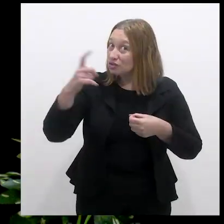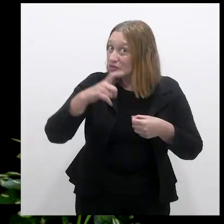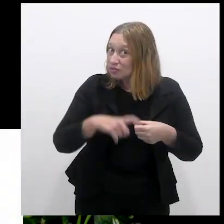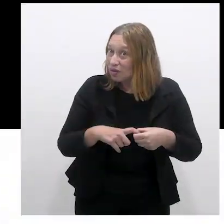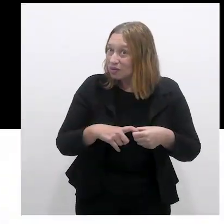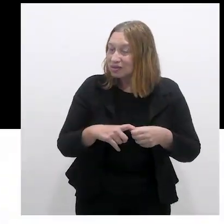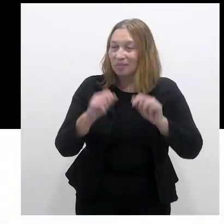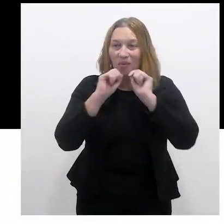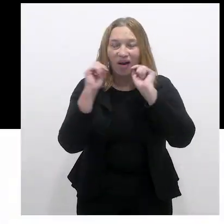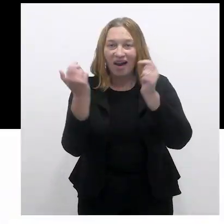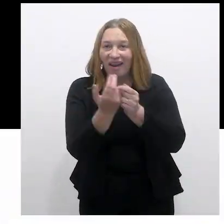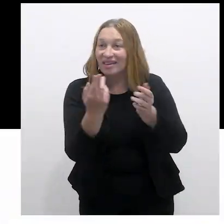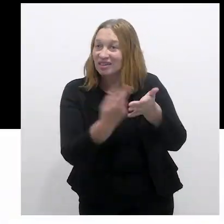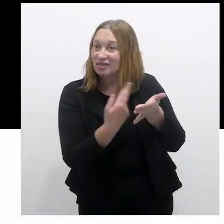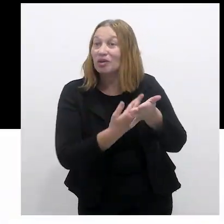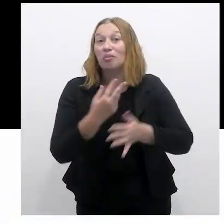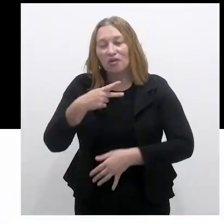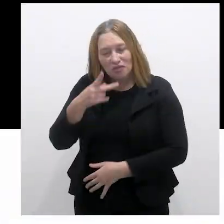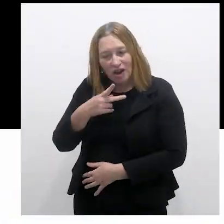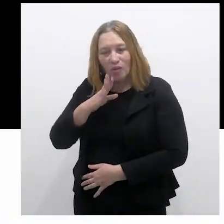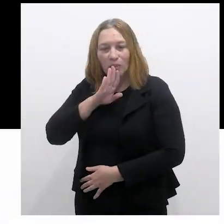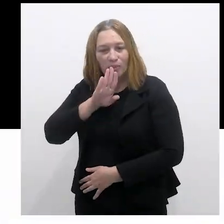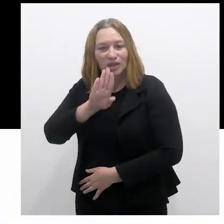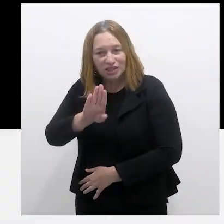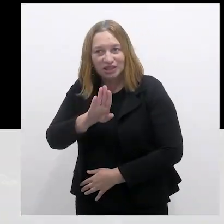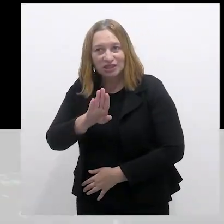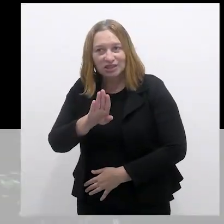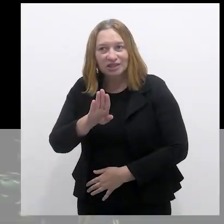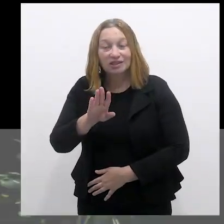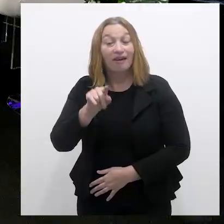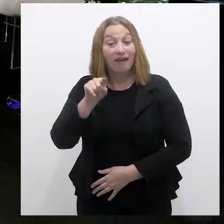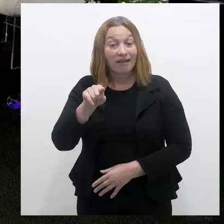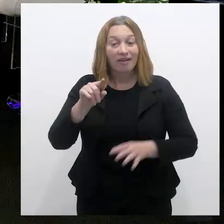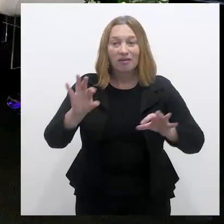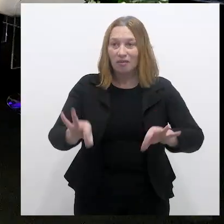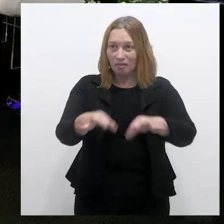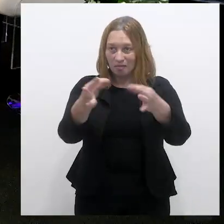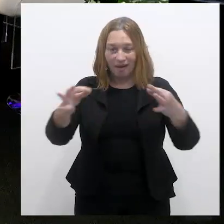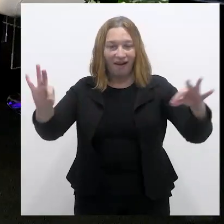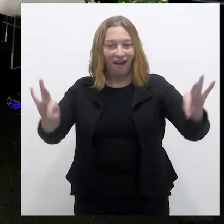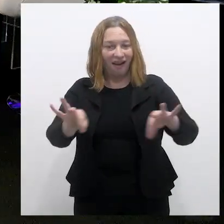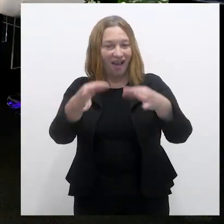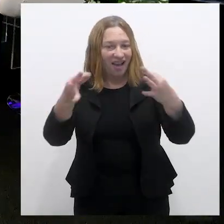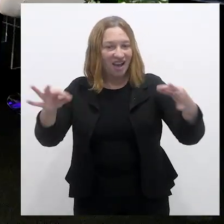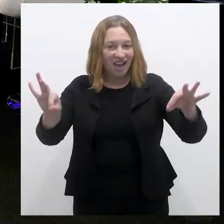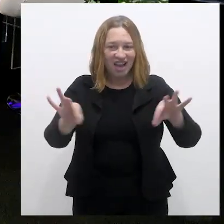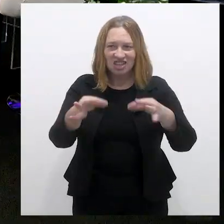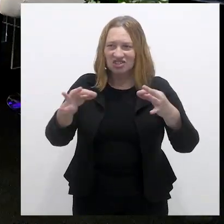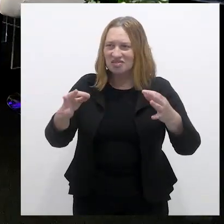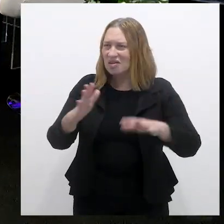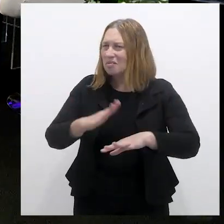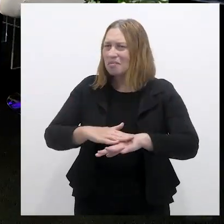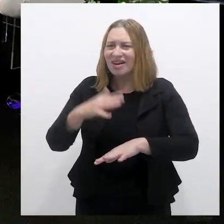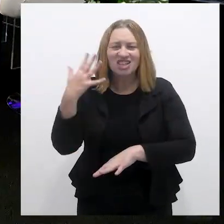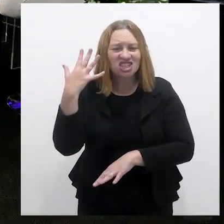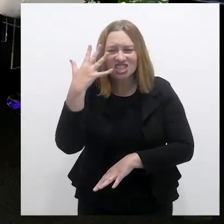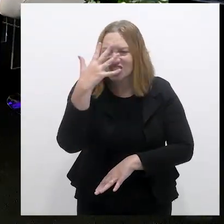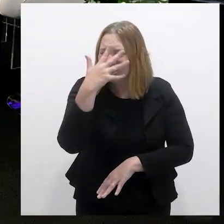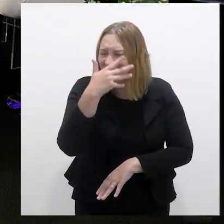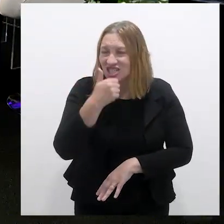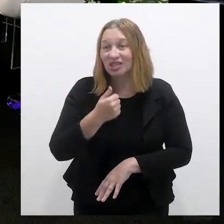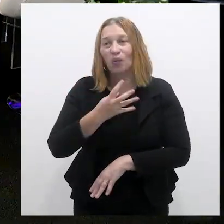E a gente volta aqui para o Alerj Revista, como eu te disse, prometi, ele está aqui, o maestro que vai reger uma das coisas